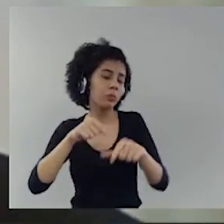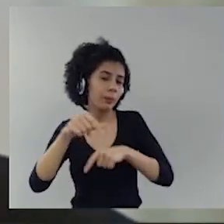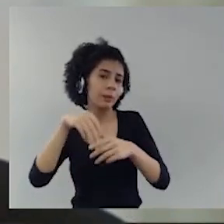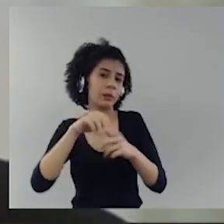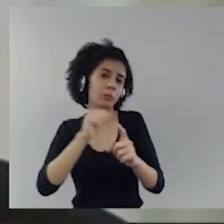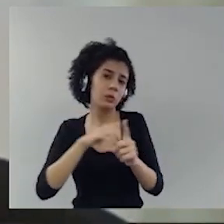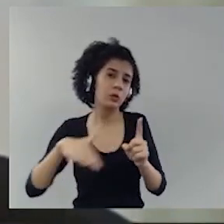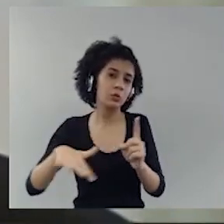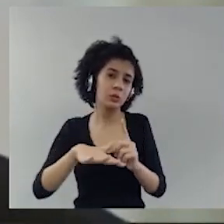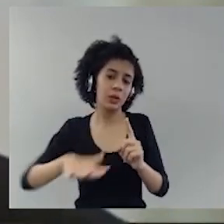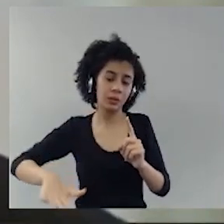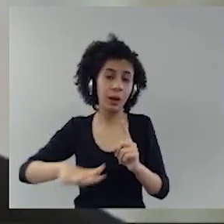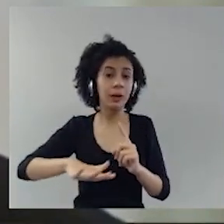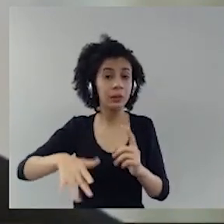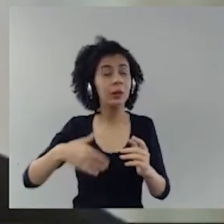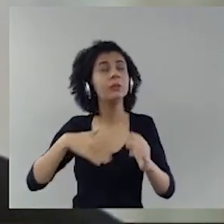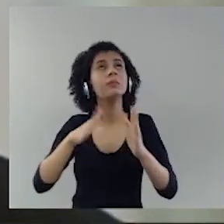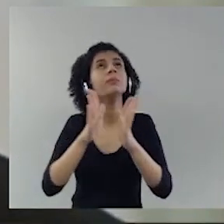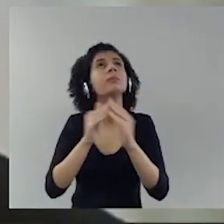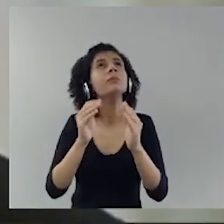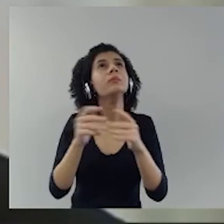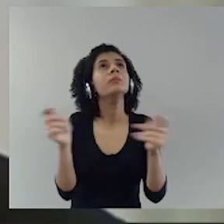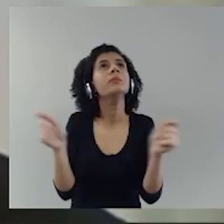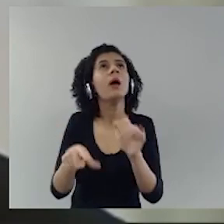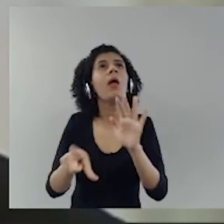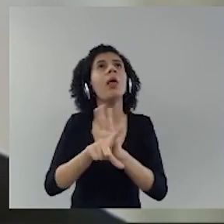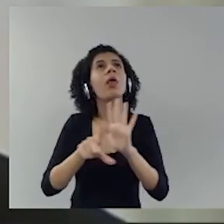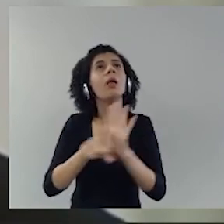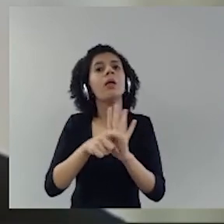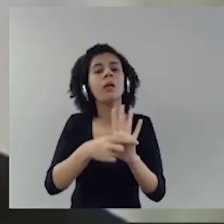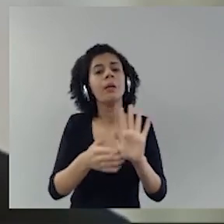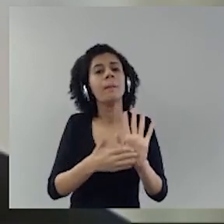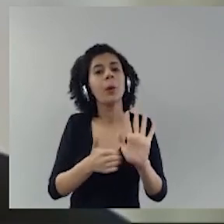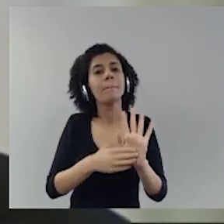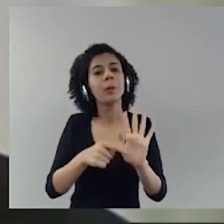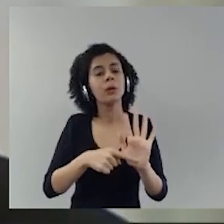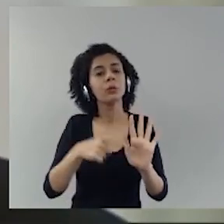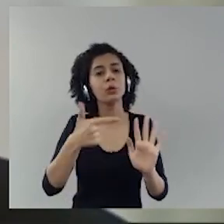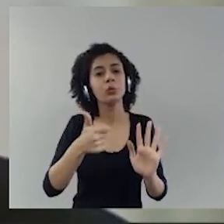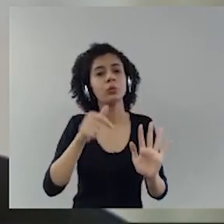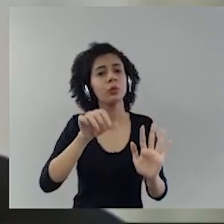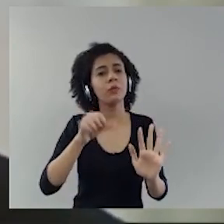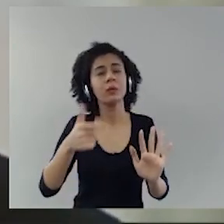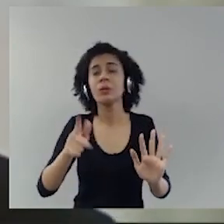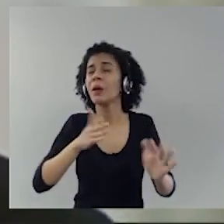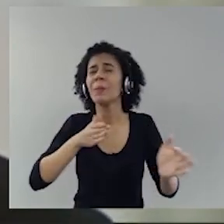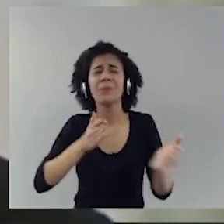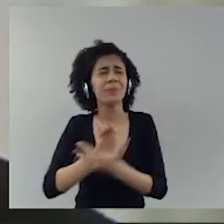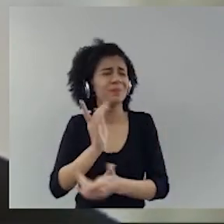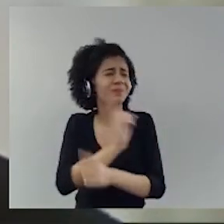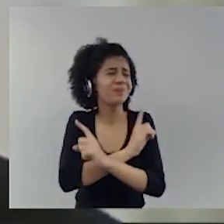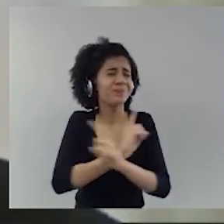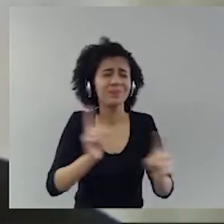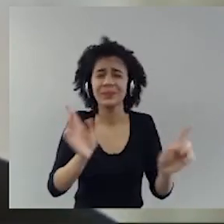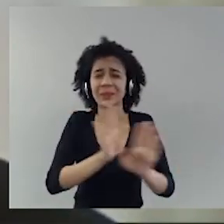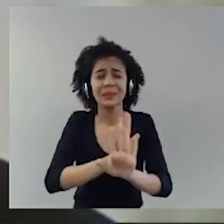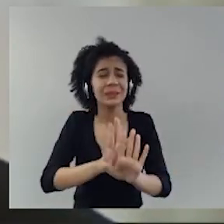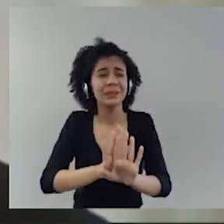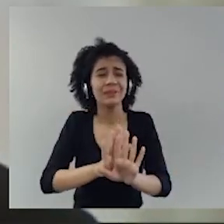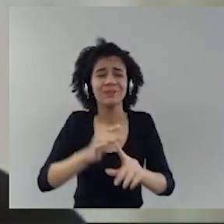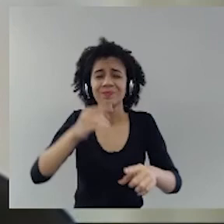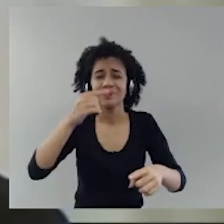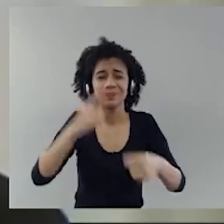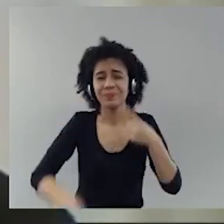eu rogo para que este projeto de lei 1292 não seja aprovado porque ele já